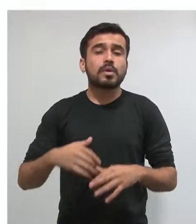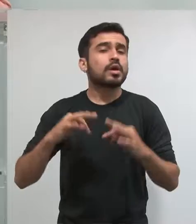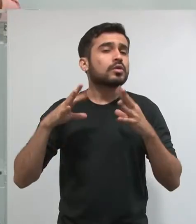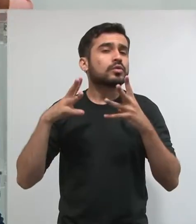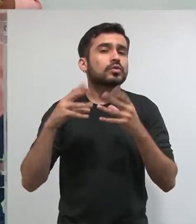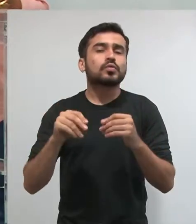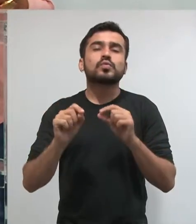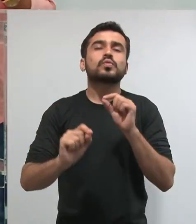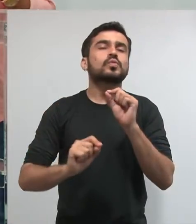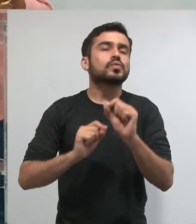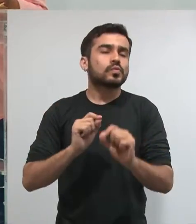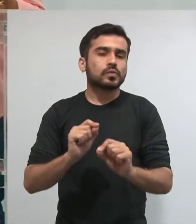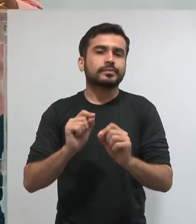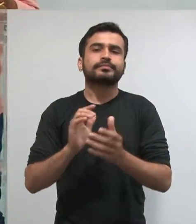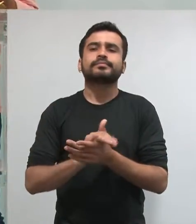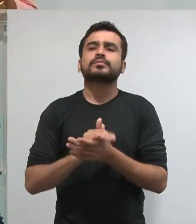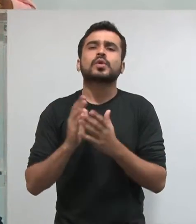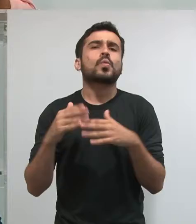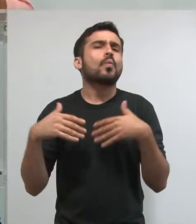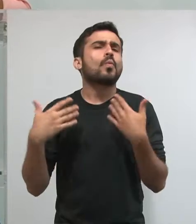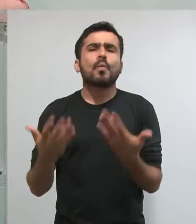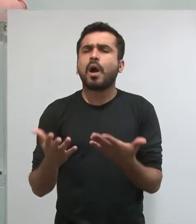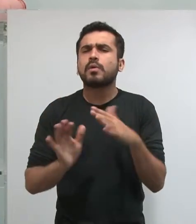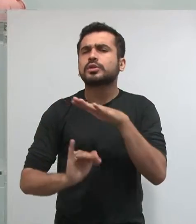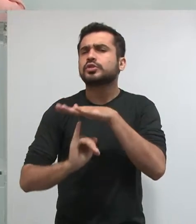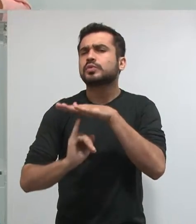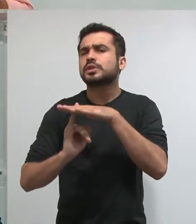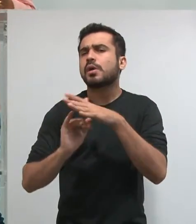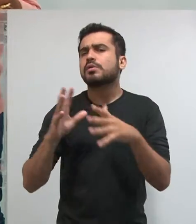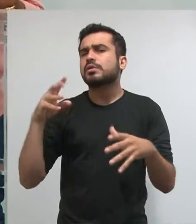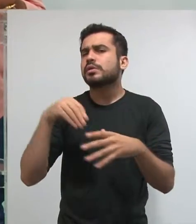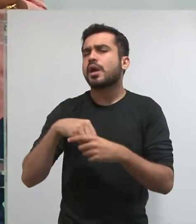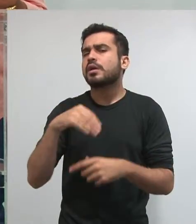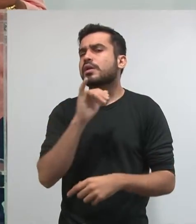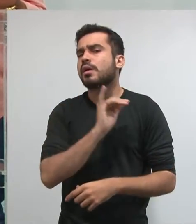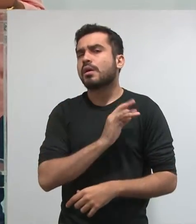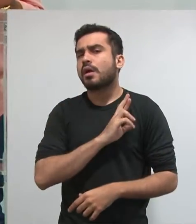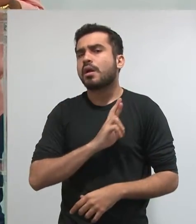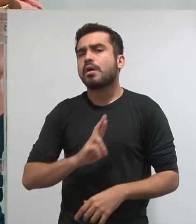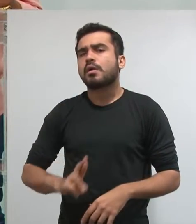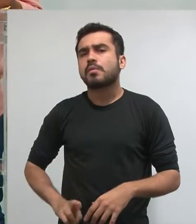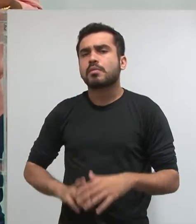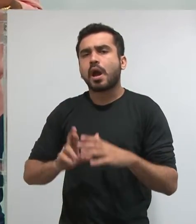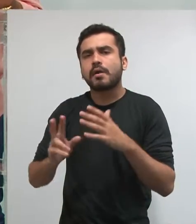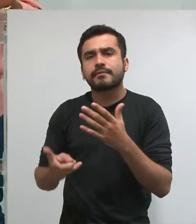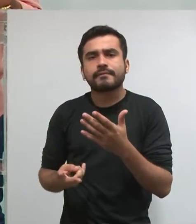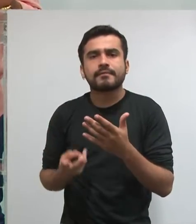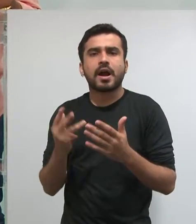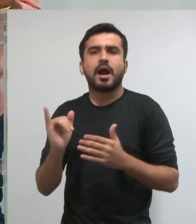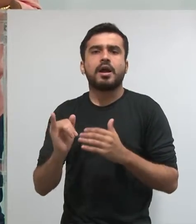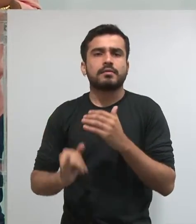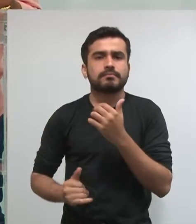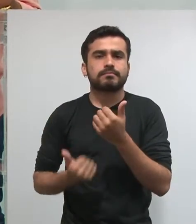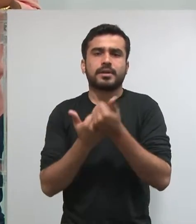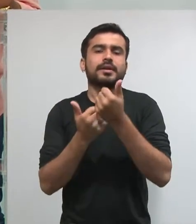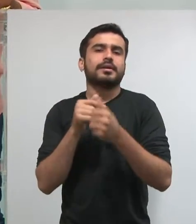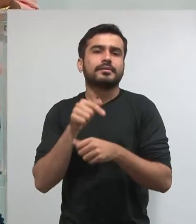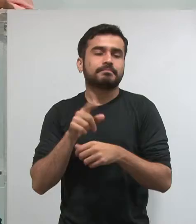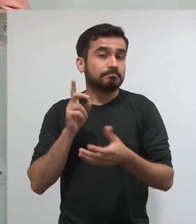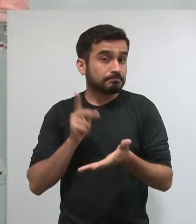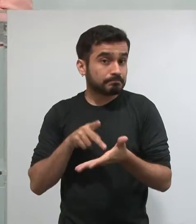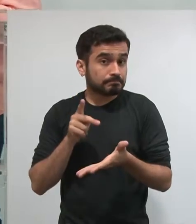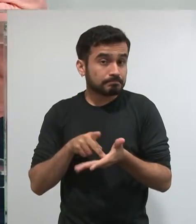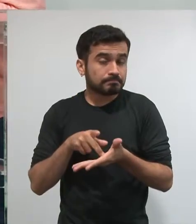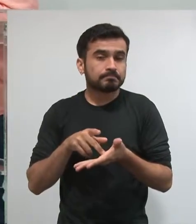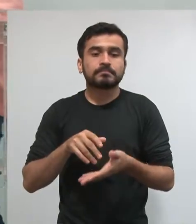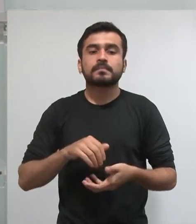no sentido de quais são as instituições da República que estarão dando suporte para a atuação daquela política, para a implementação daquela política,